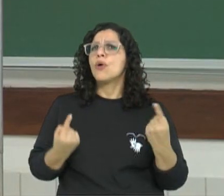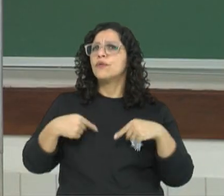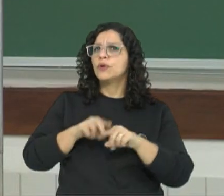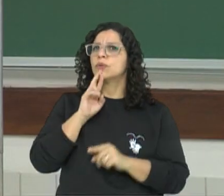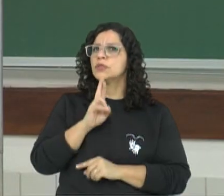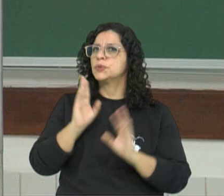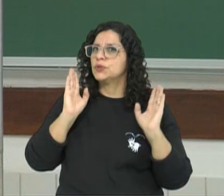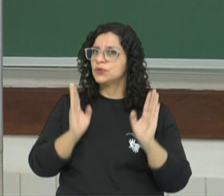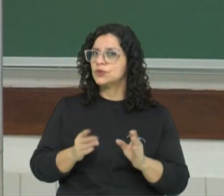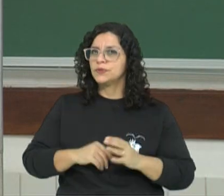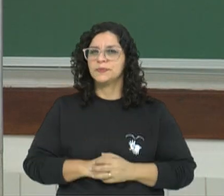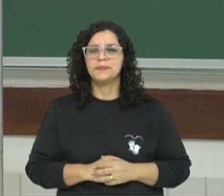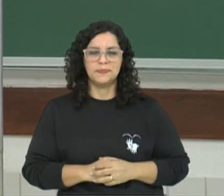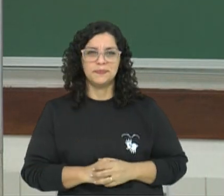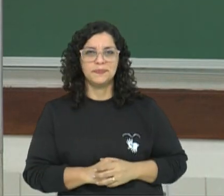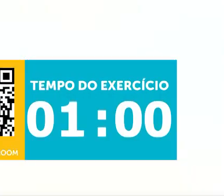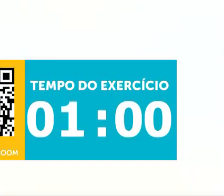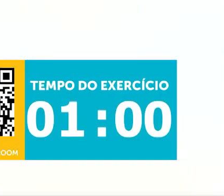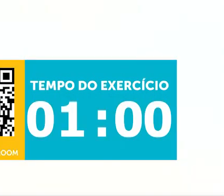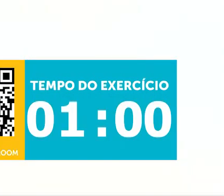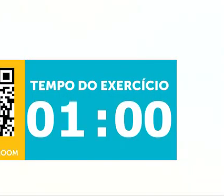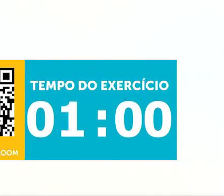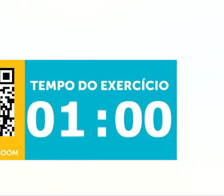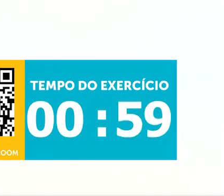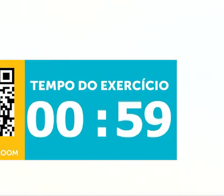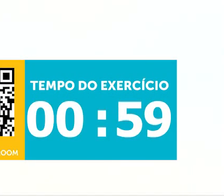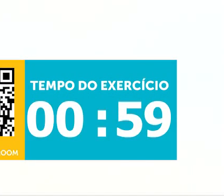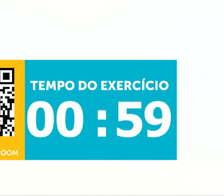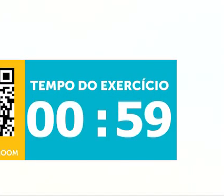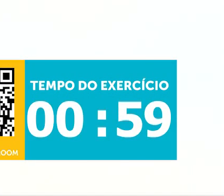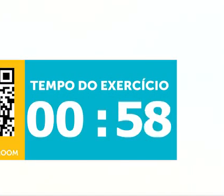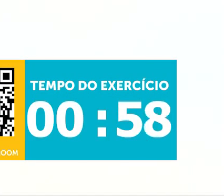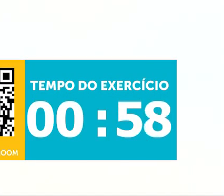gente responde e discute essa questão.